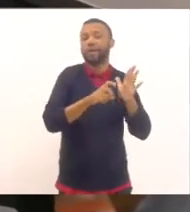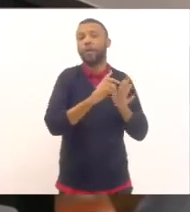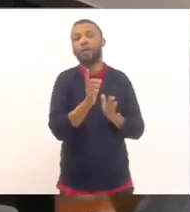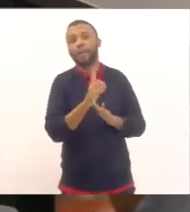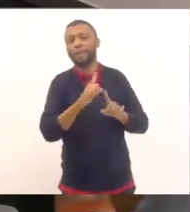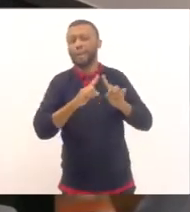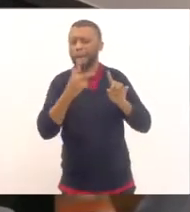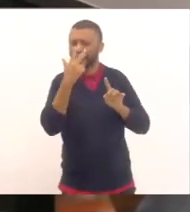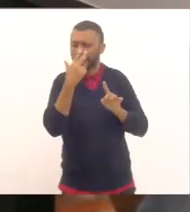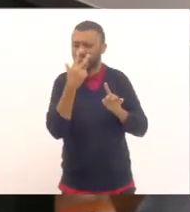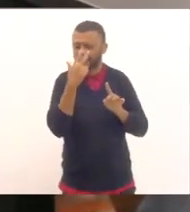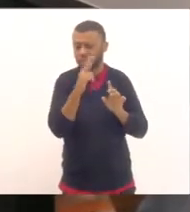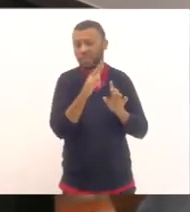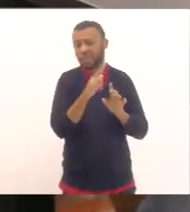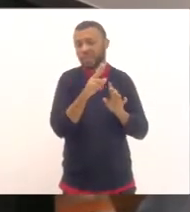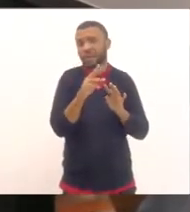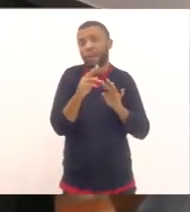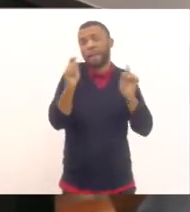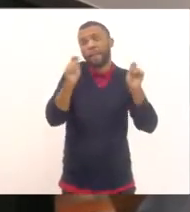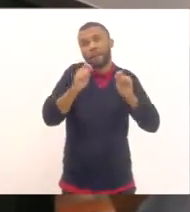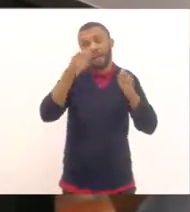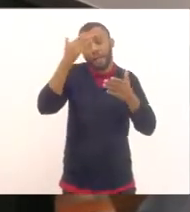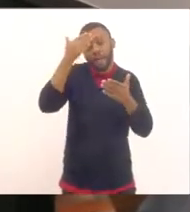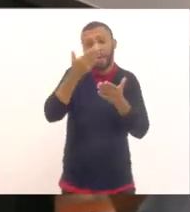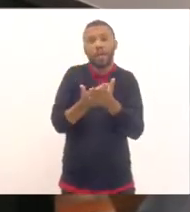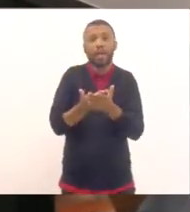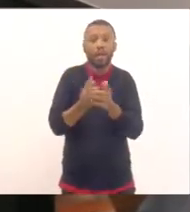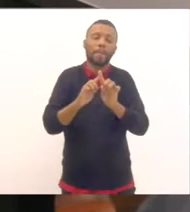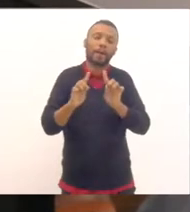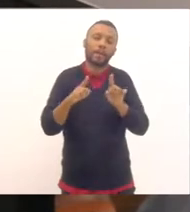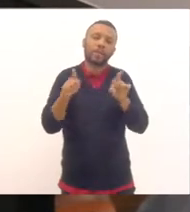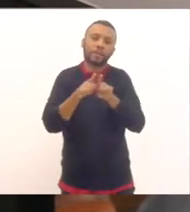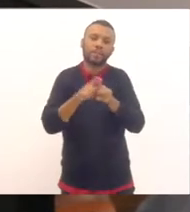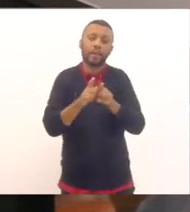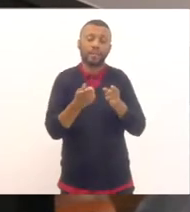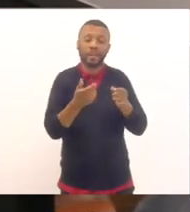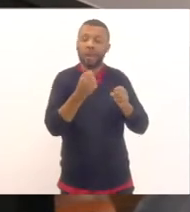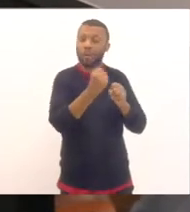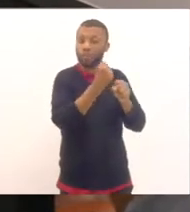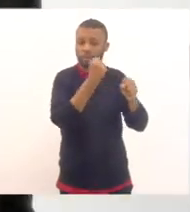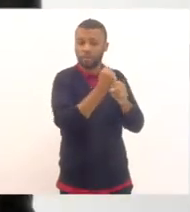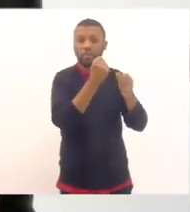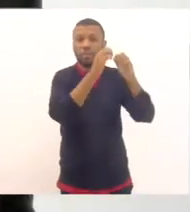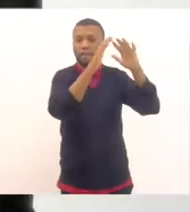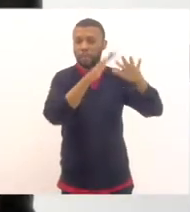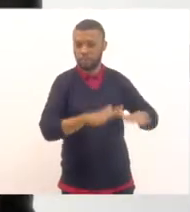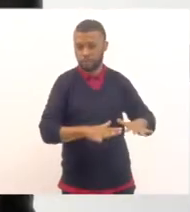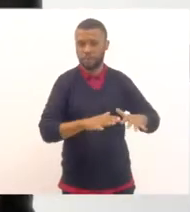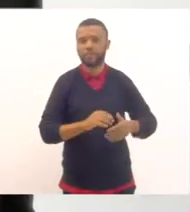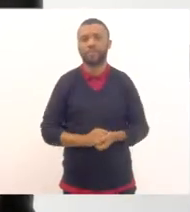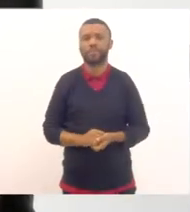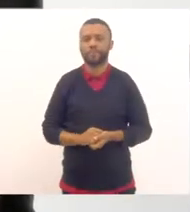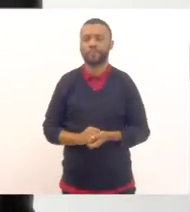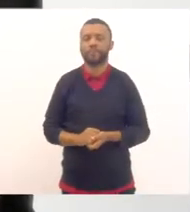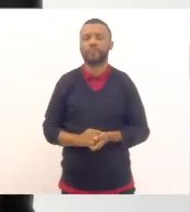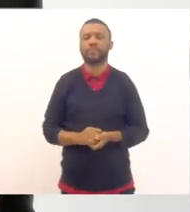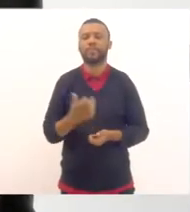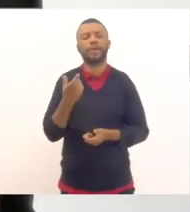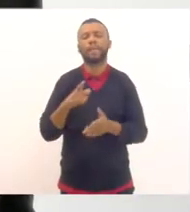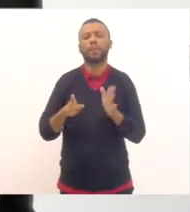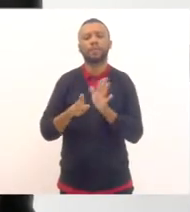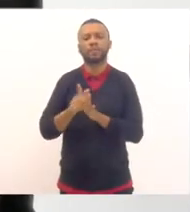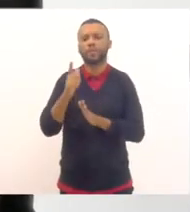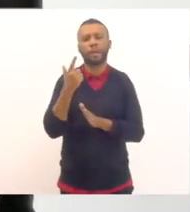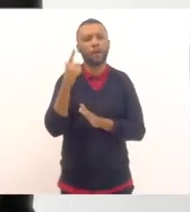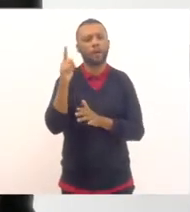uma cobertura você vai ver tudo levava a crer na também jogou no jogo Nossa constam no chão e atende eu queria perguntar também uma outra coisa né